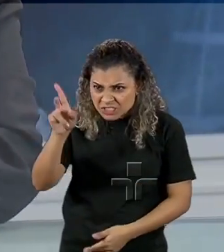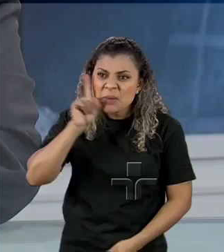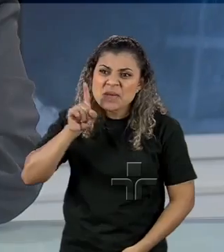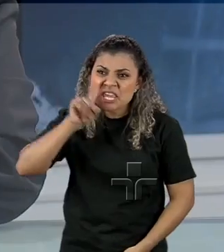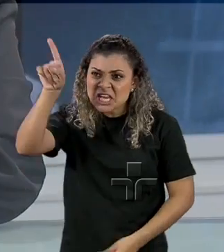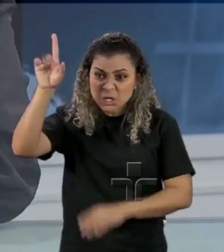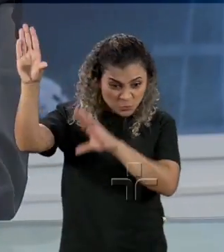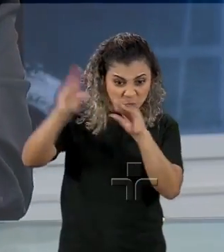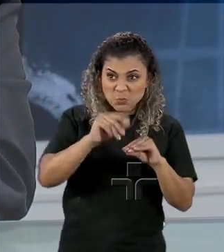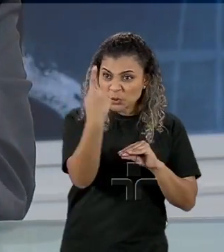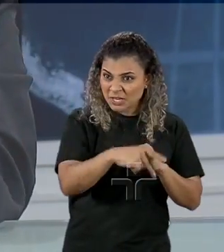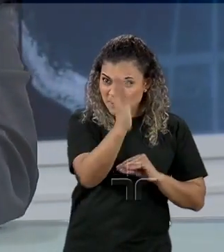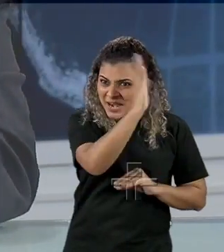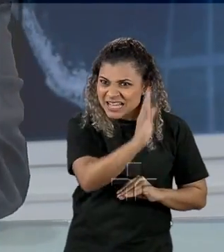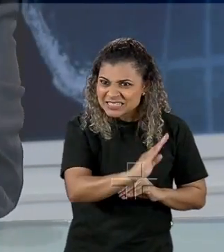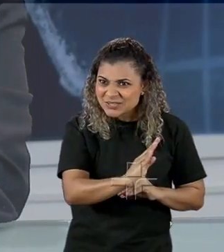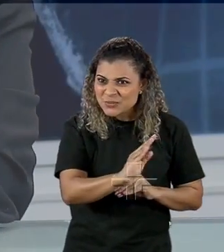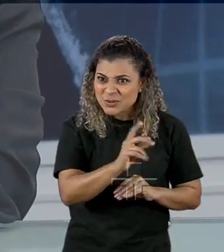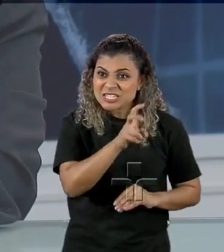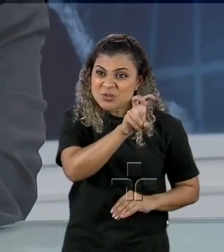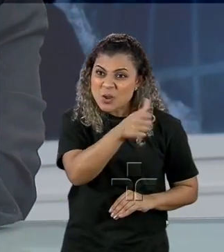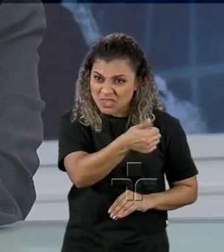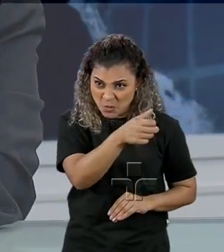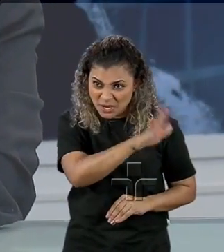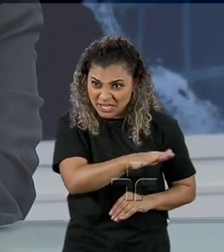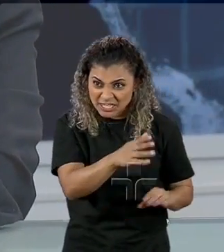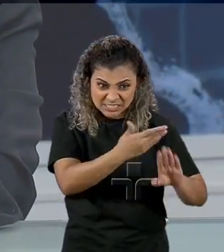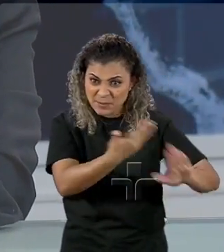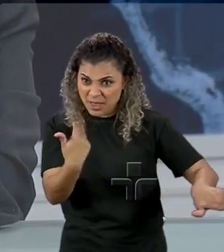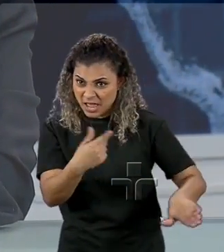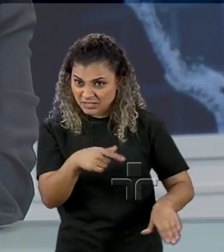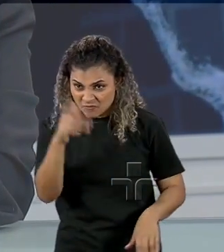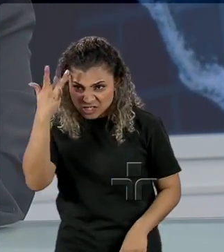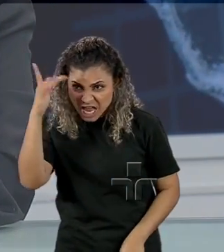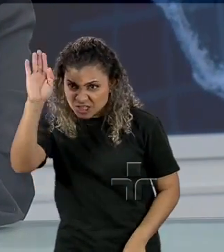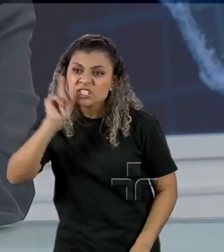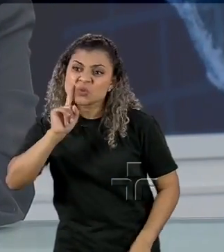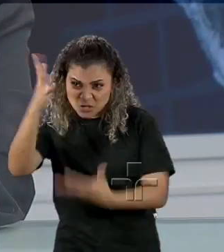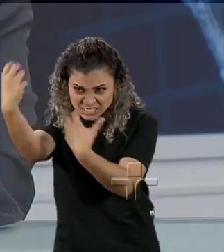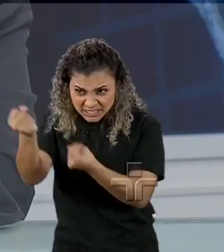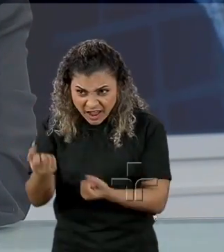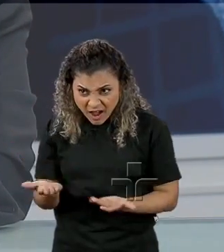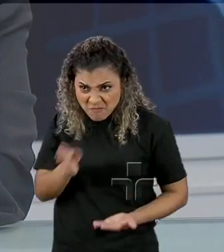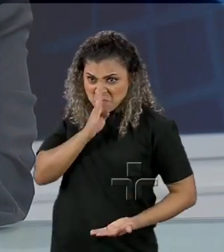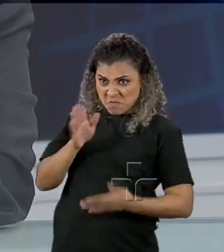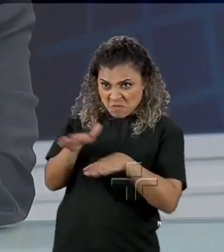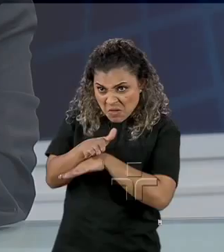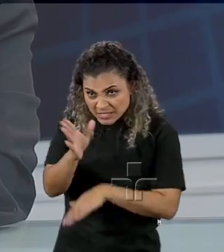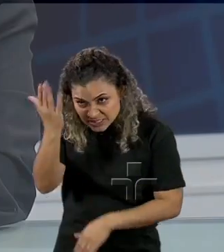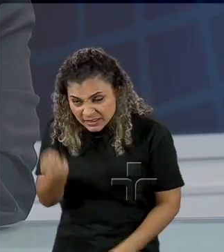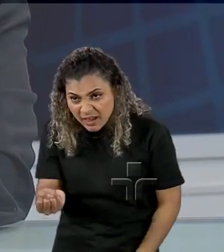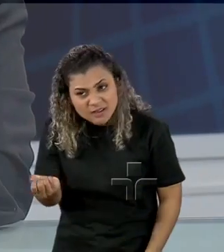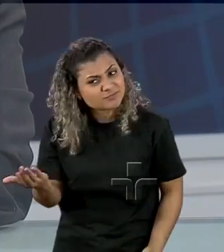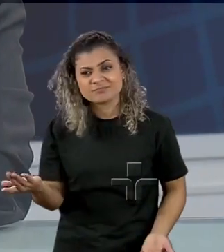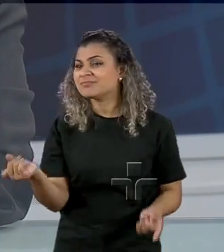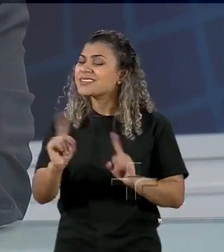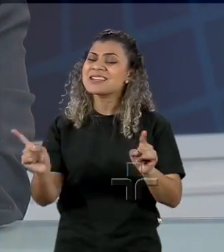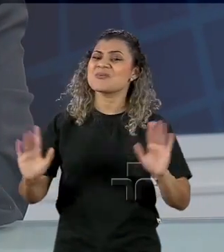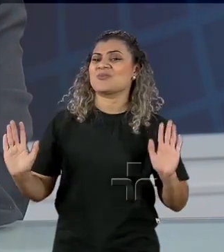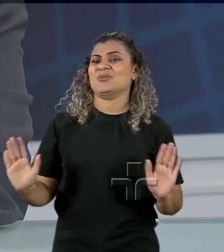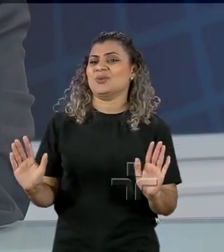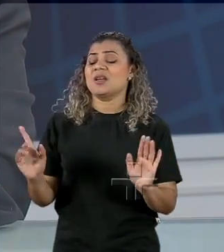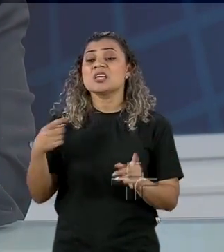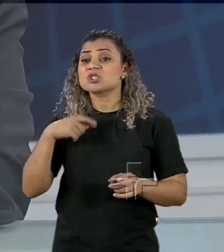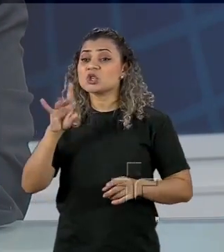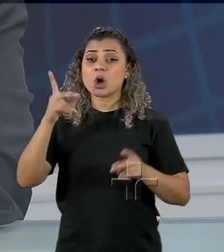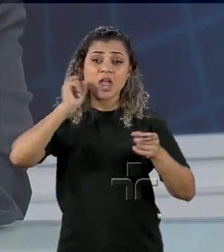51 crianças aqui, talvez teriam uma atitude, digamos, um pouco mais incisiva do que simplesmente uma reunião com